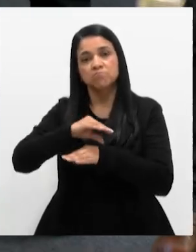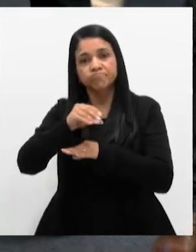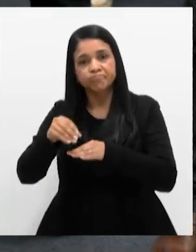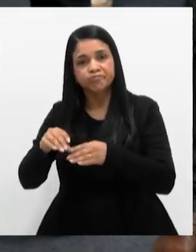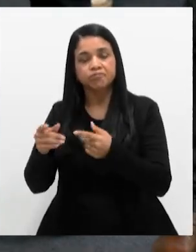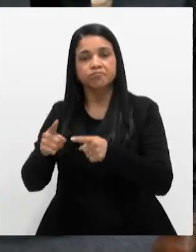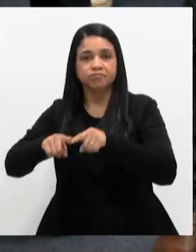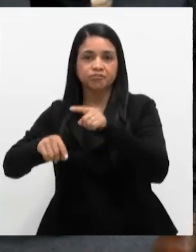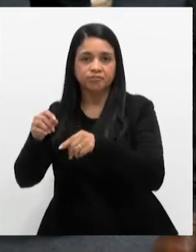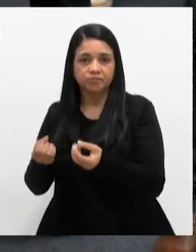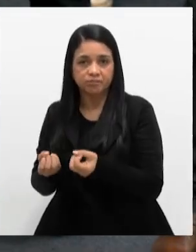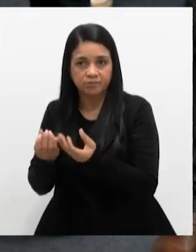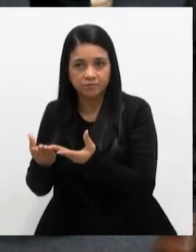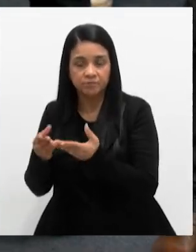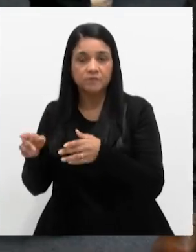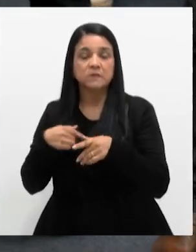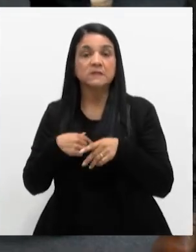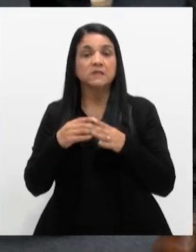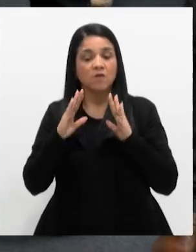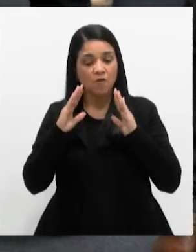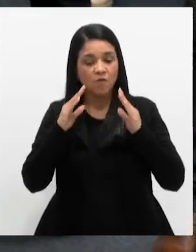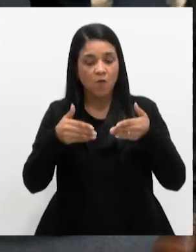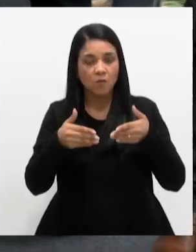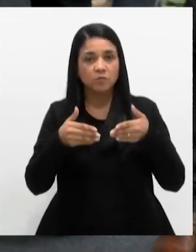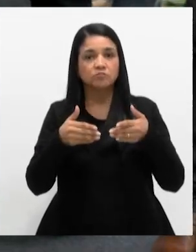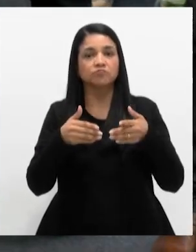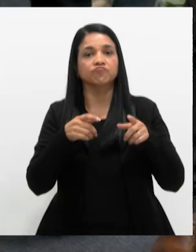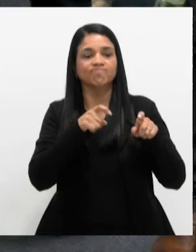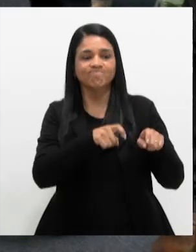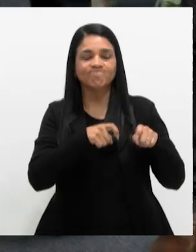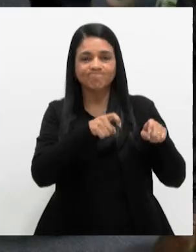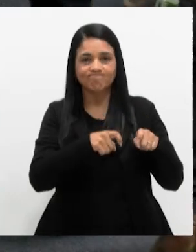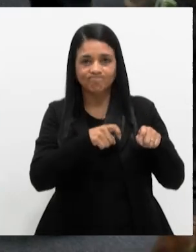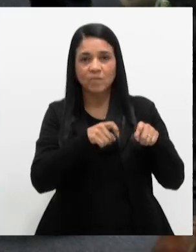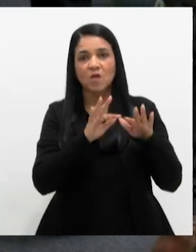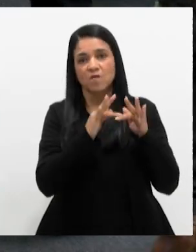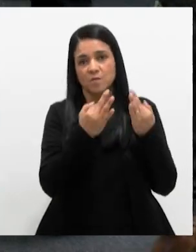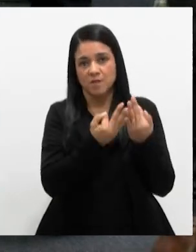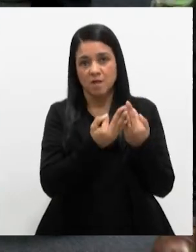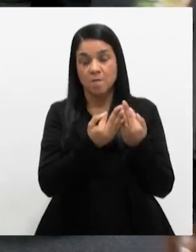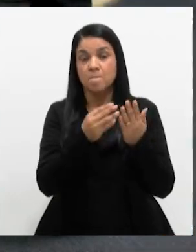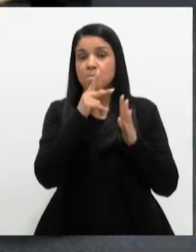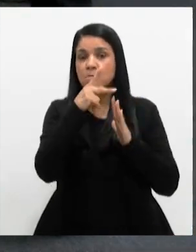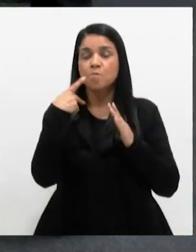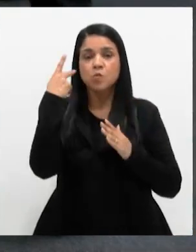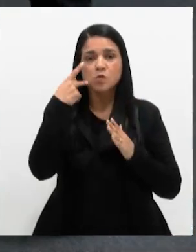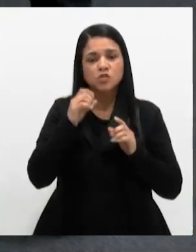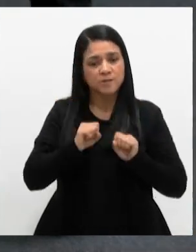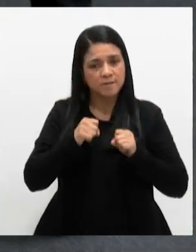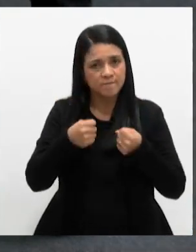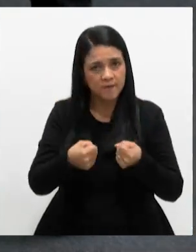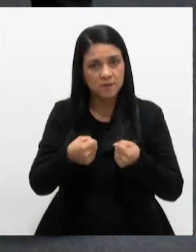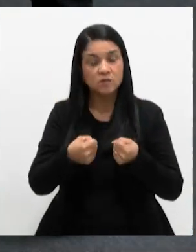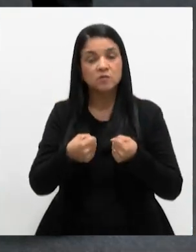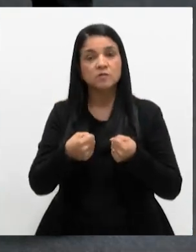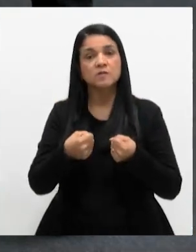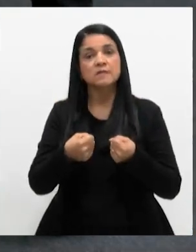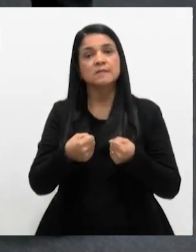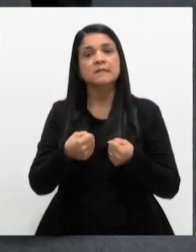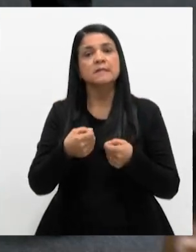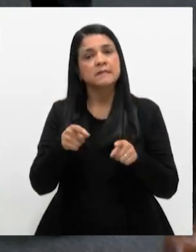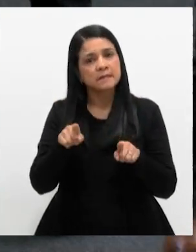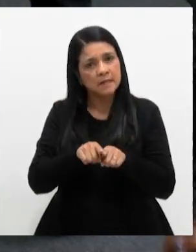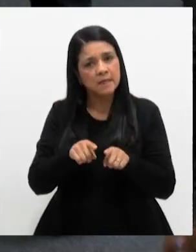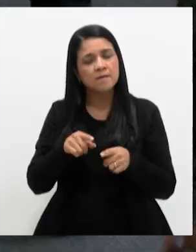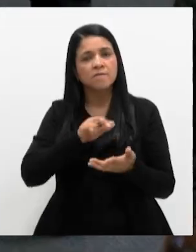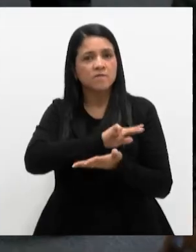do Desenvolvimento do Interior, Agricultura Familiar e Pesca. São políticas que a gente defende e acha que, muitas vezes, você